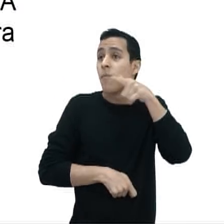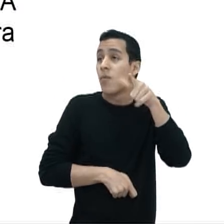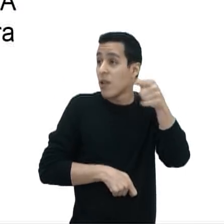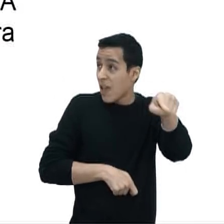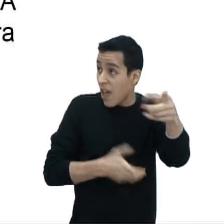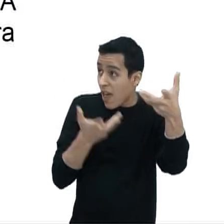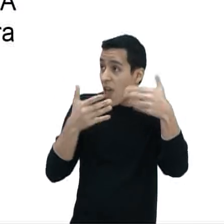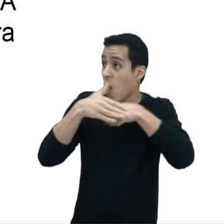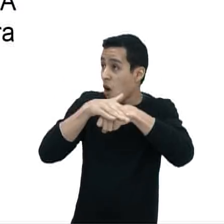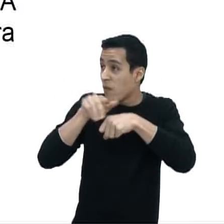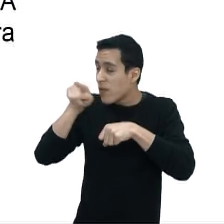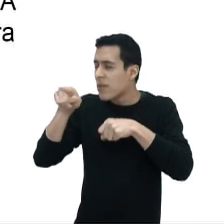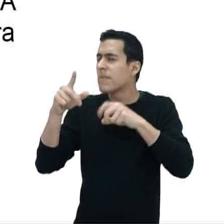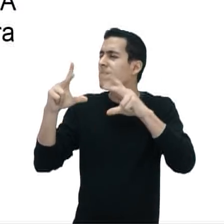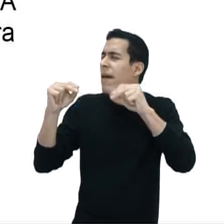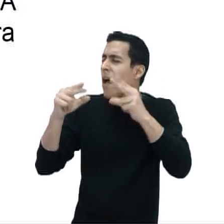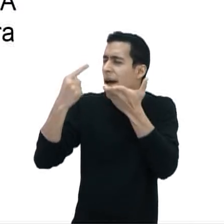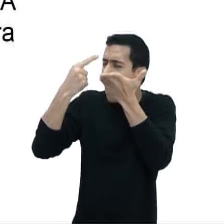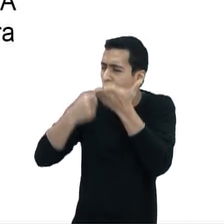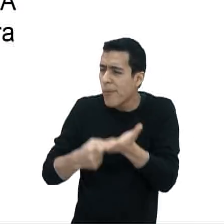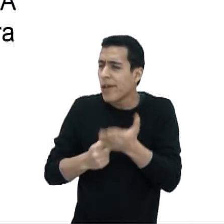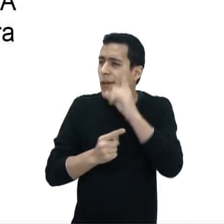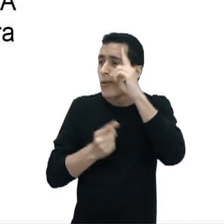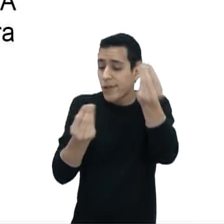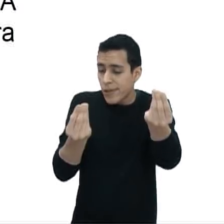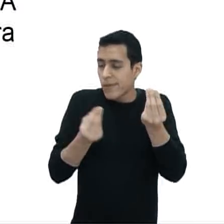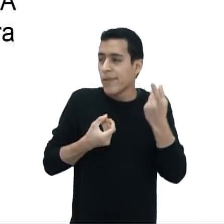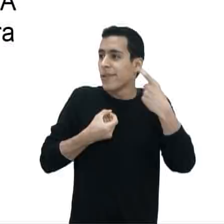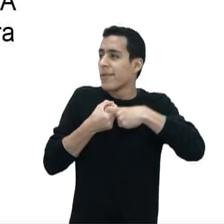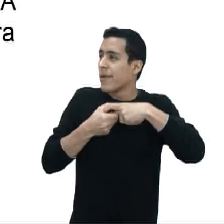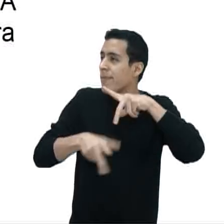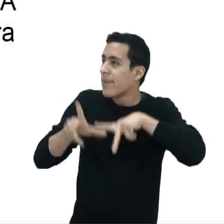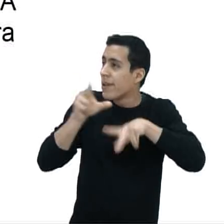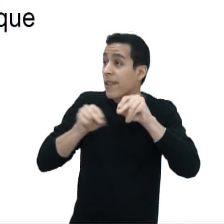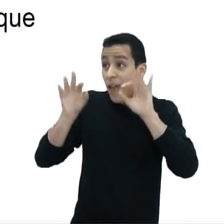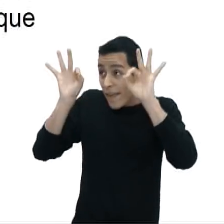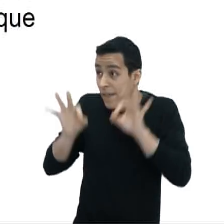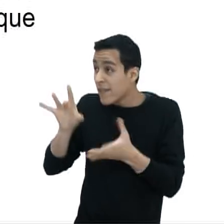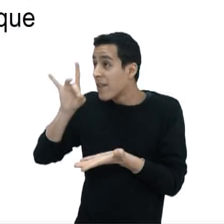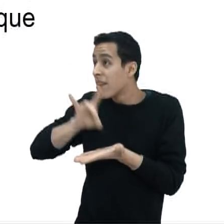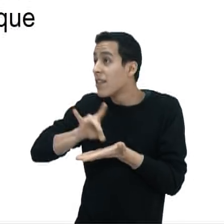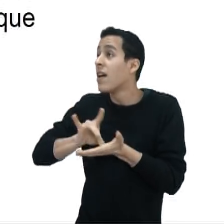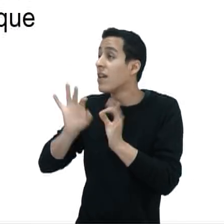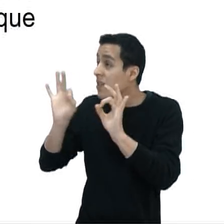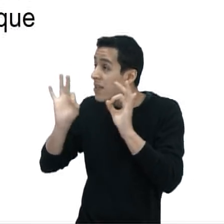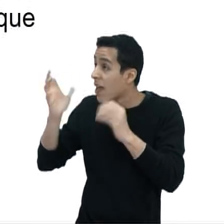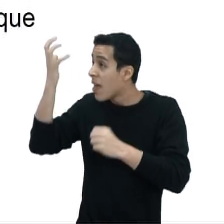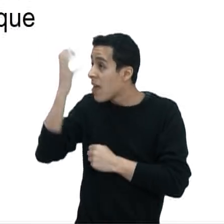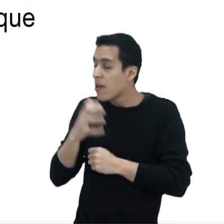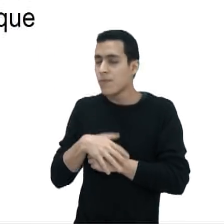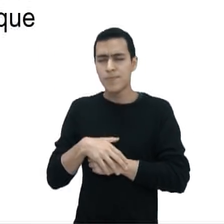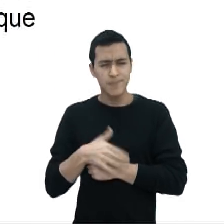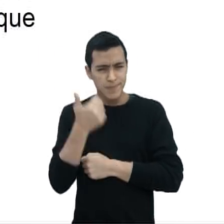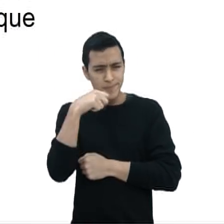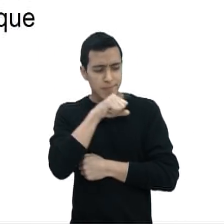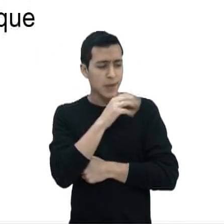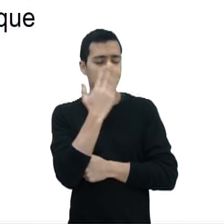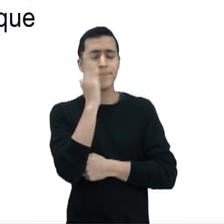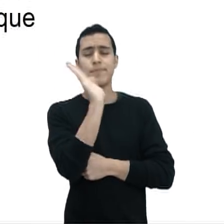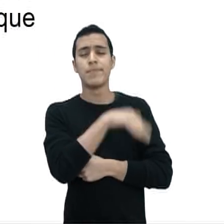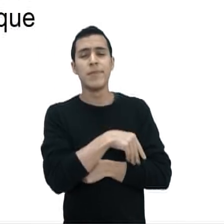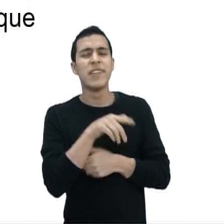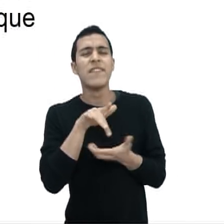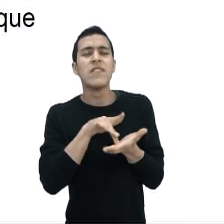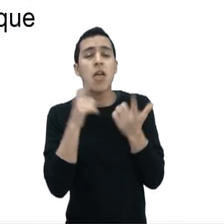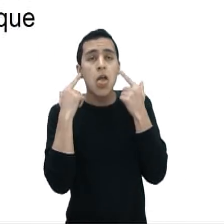falar com você no telefone para combinar a entrega da bicicleta. É verdade. A mãe de Felipe fingiu não